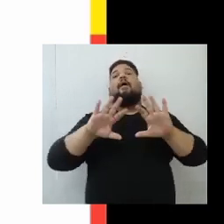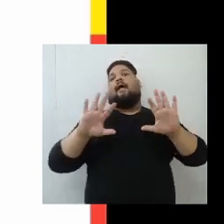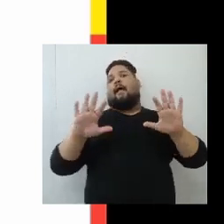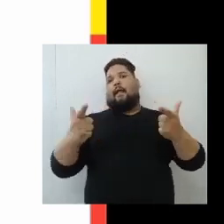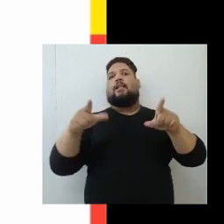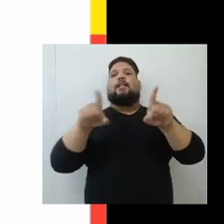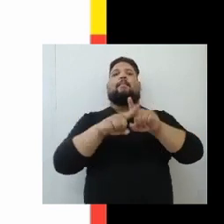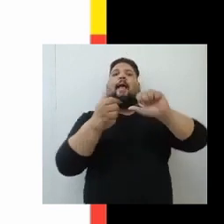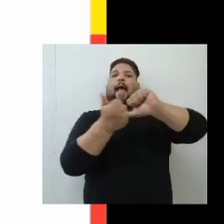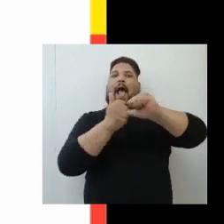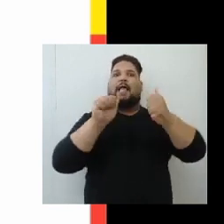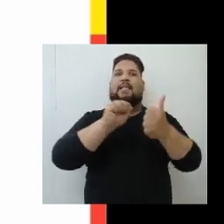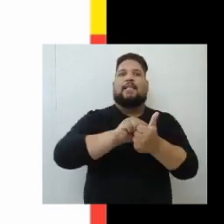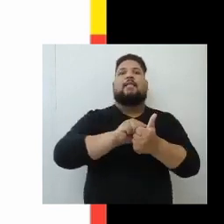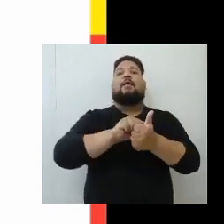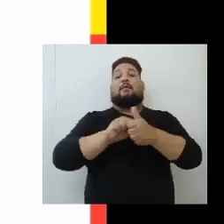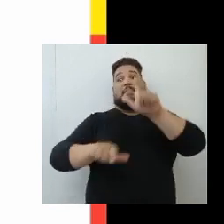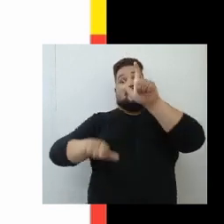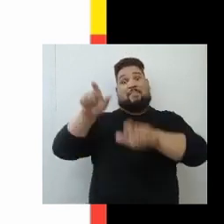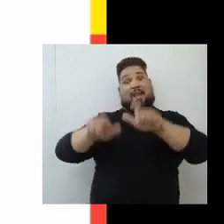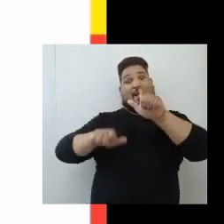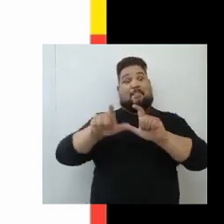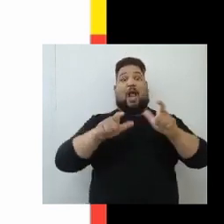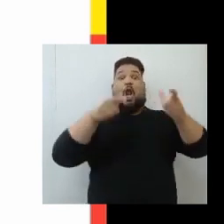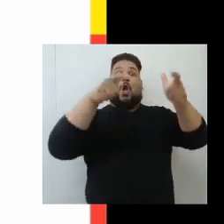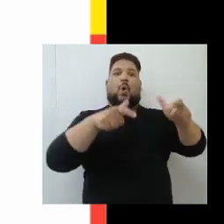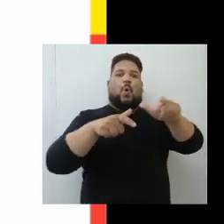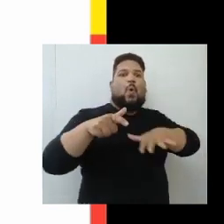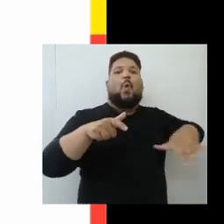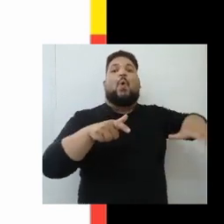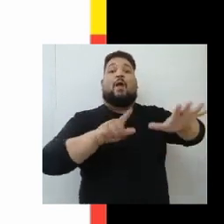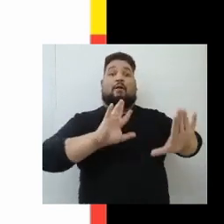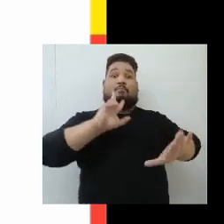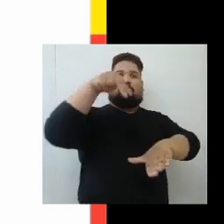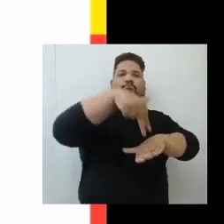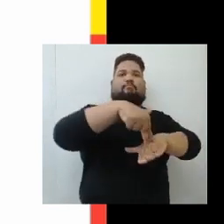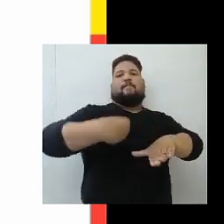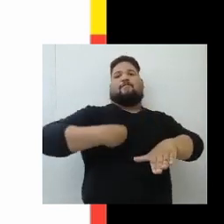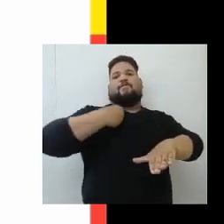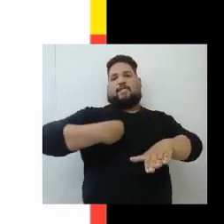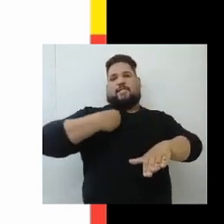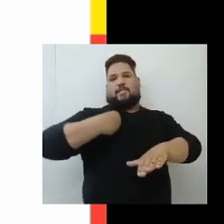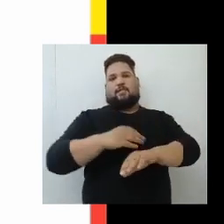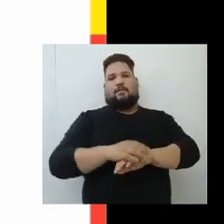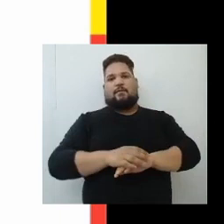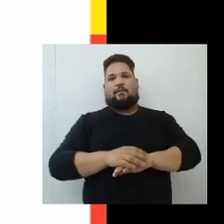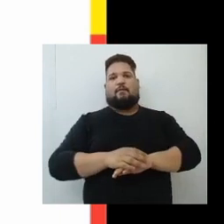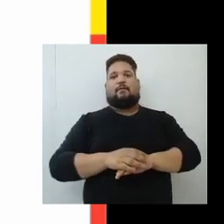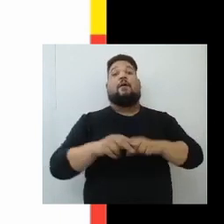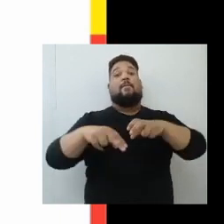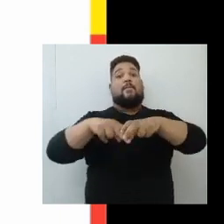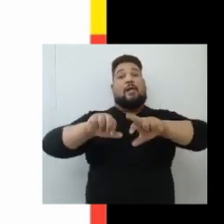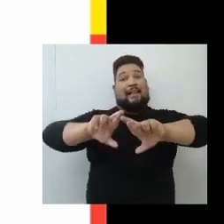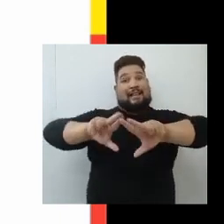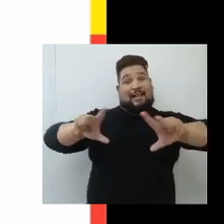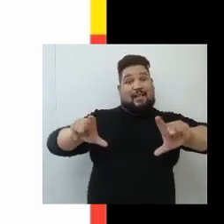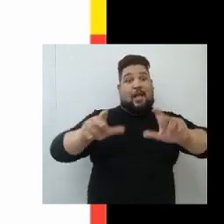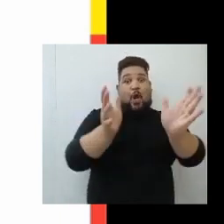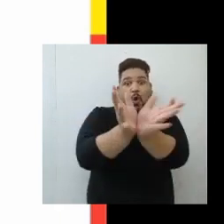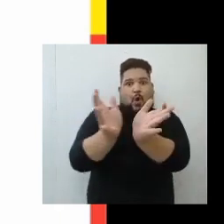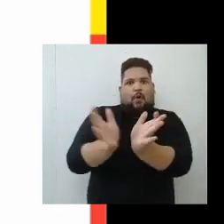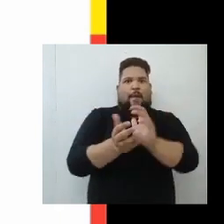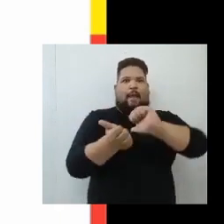a adaptação da espécie àquele ambiente. É através dela que as espécies mais